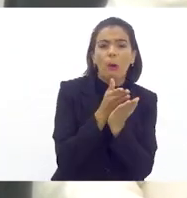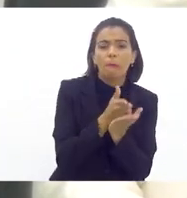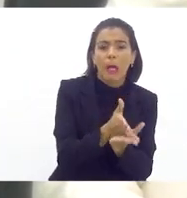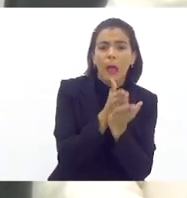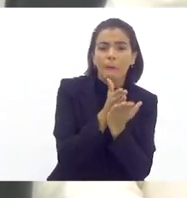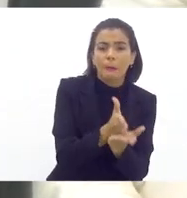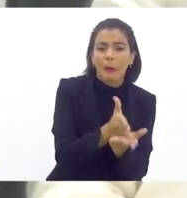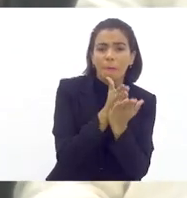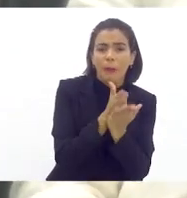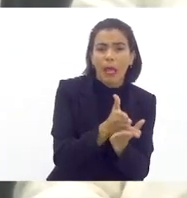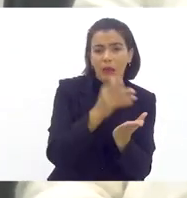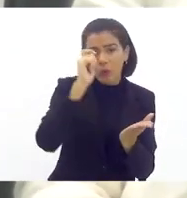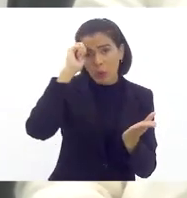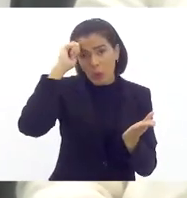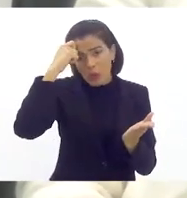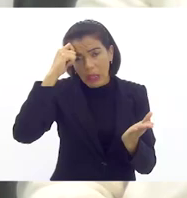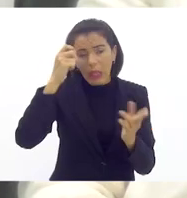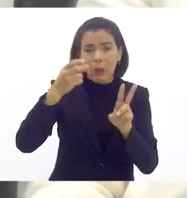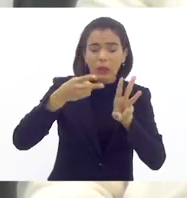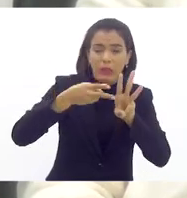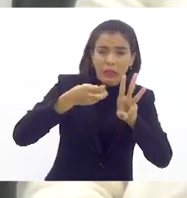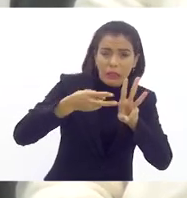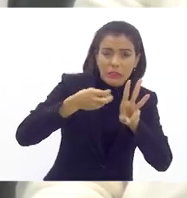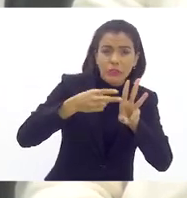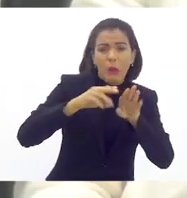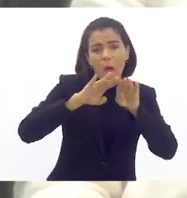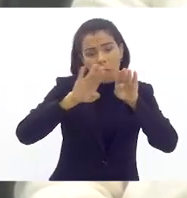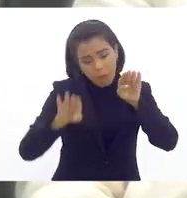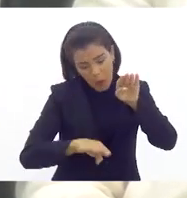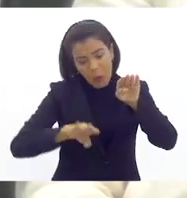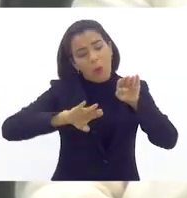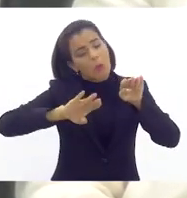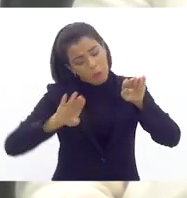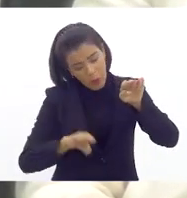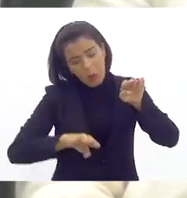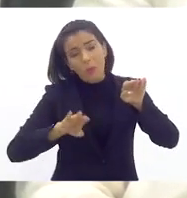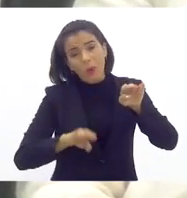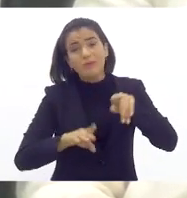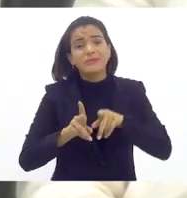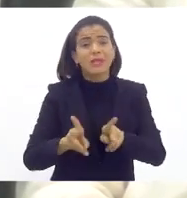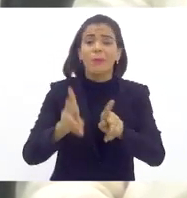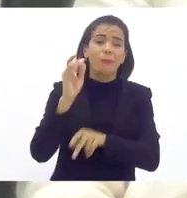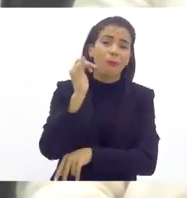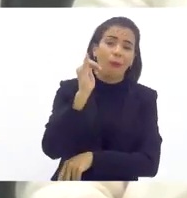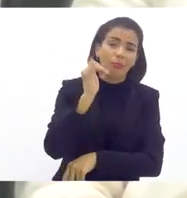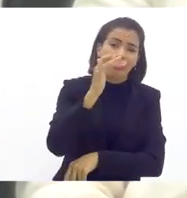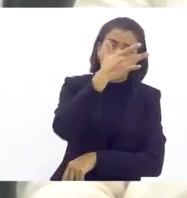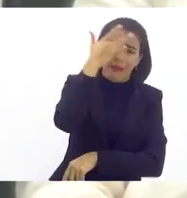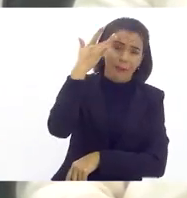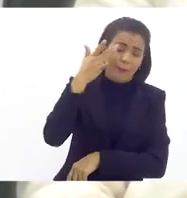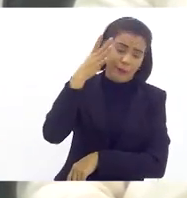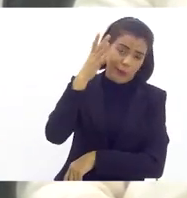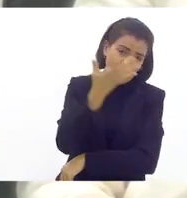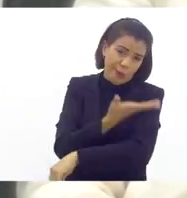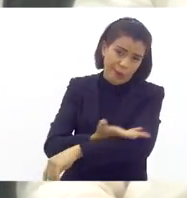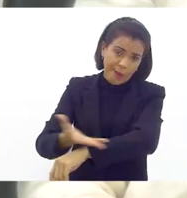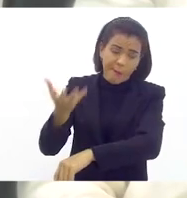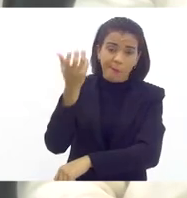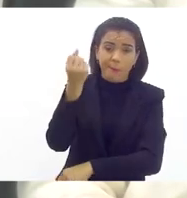negro, do indígena, como um agente secundário de uma história contada por brancos. entendendo a gente apenas como